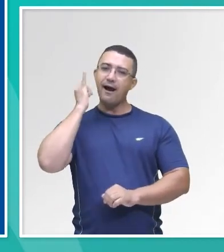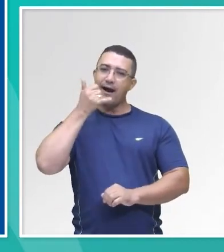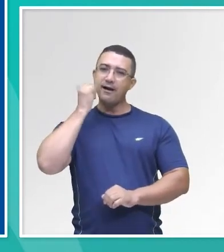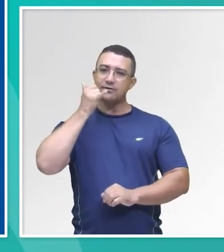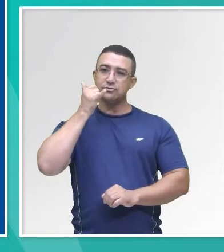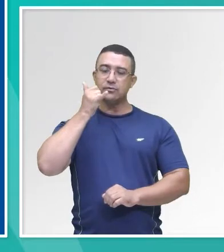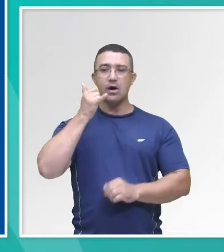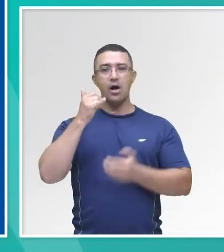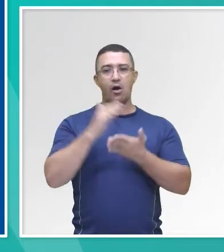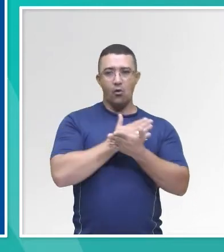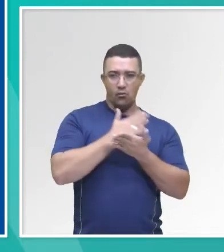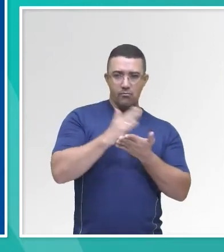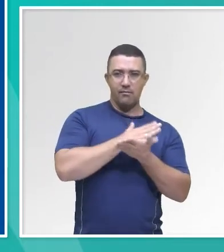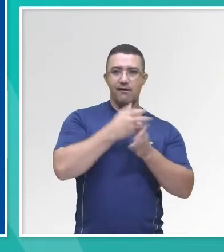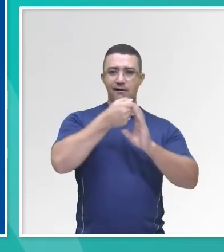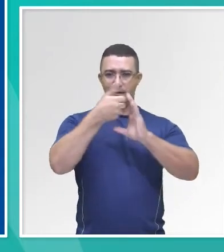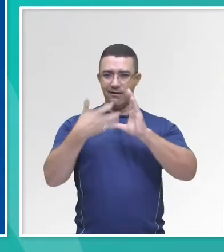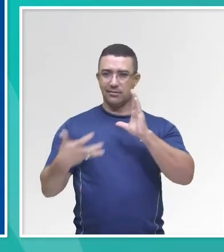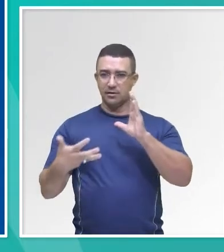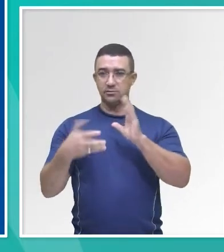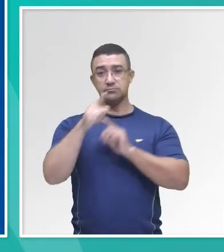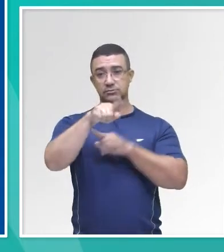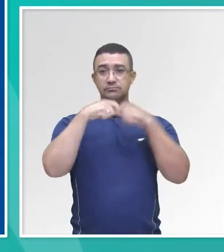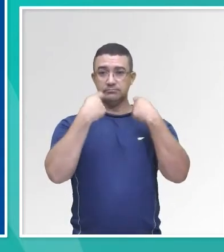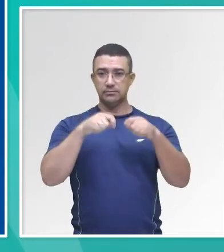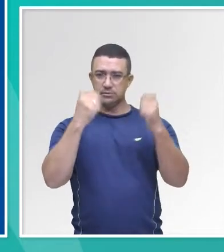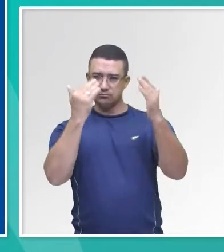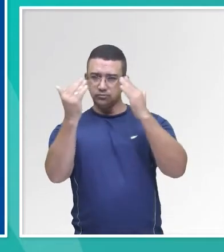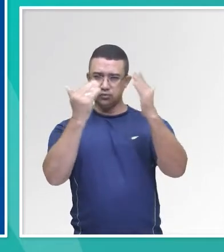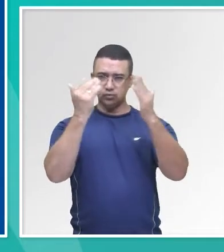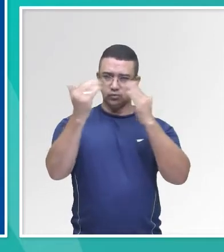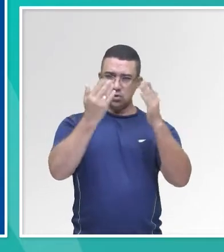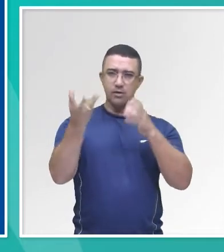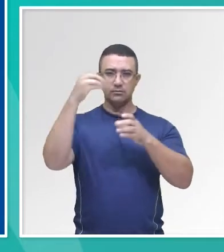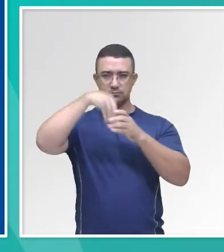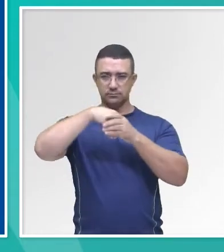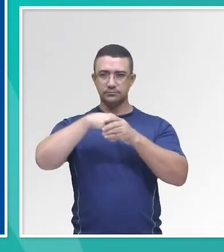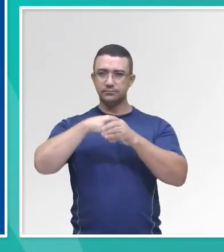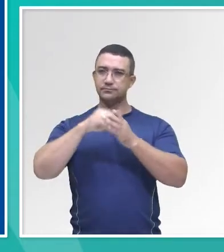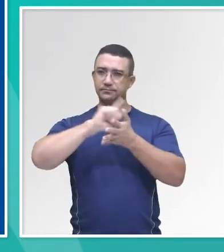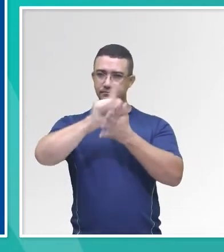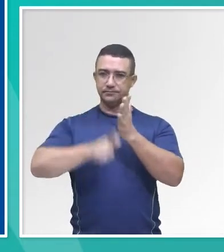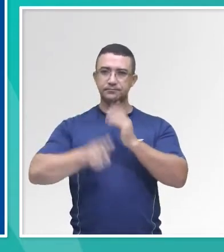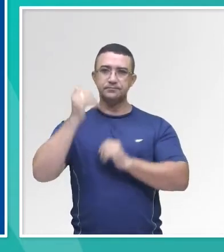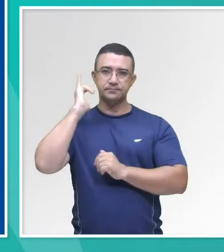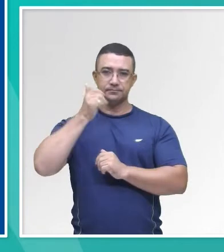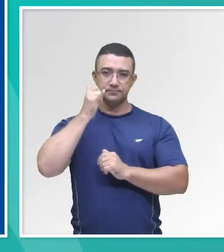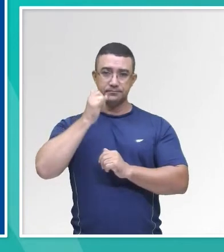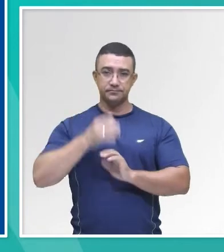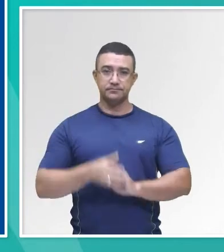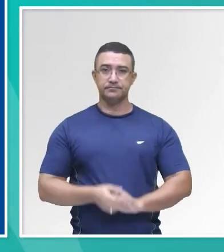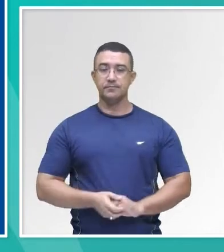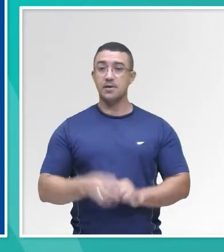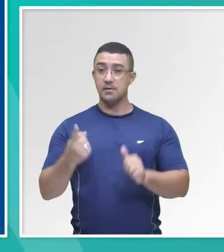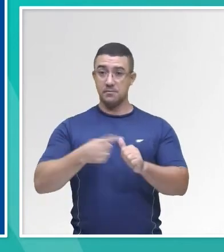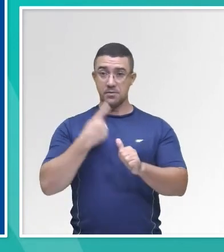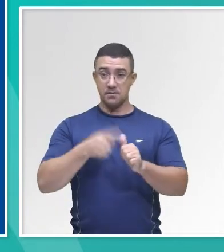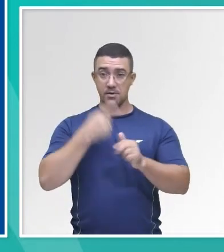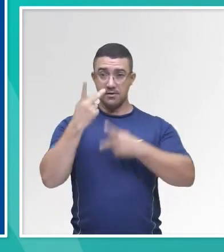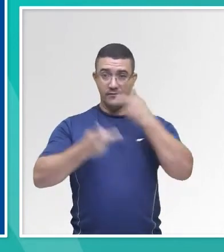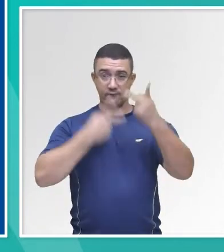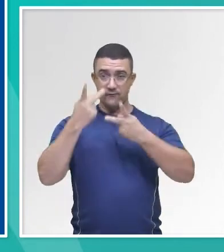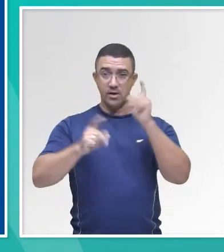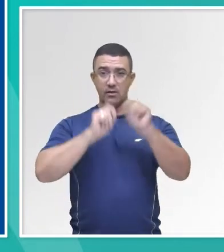certos aspectos que você tem que analisar no gênero narrativo. Muito bem. Vamos falar primeiro, começar falando sobre